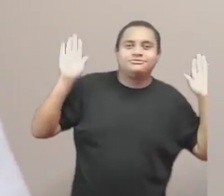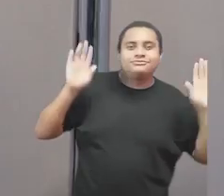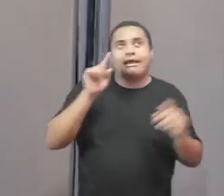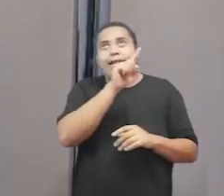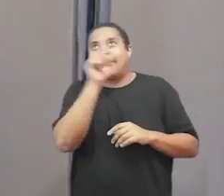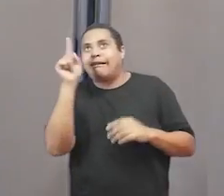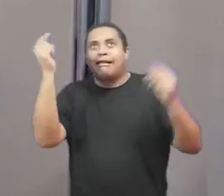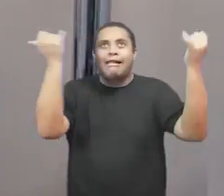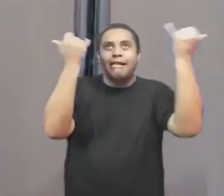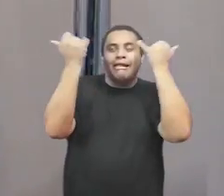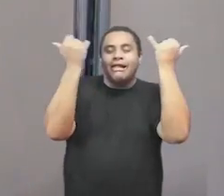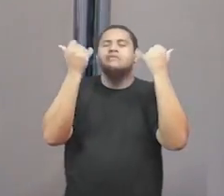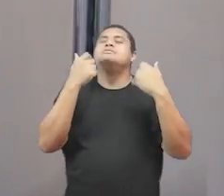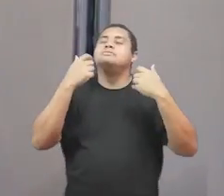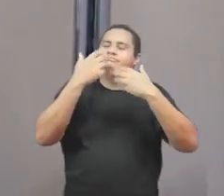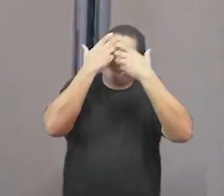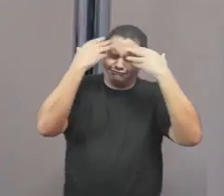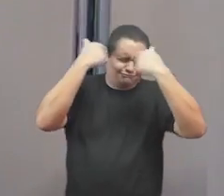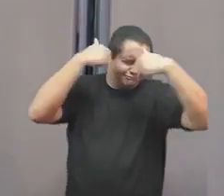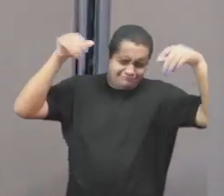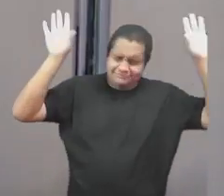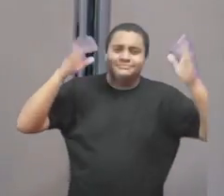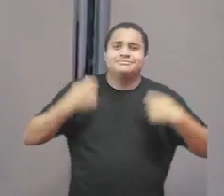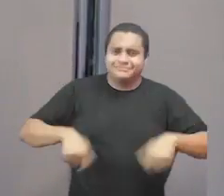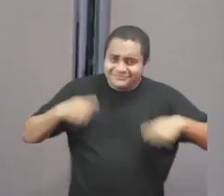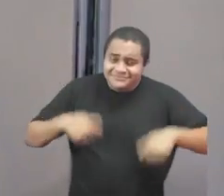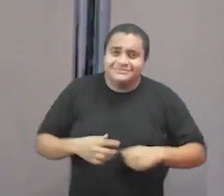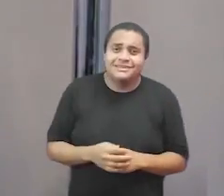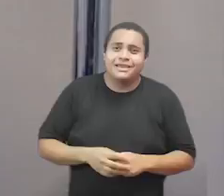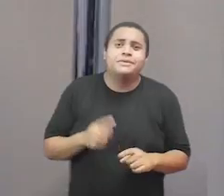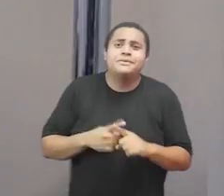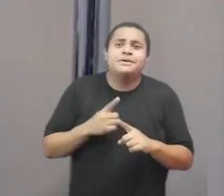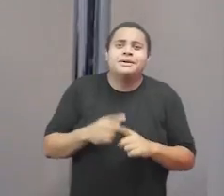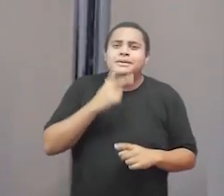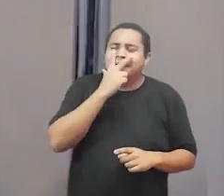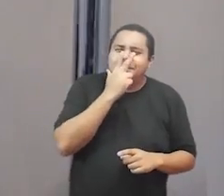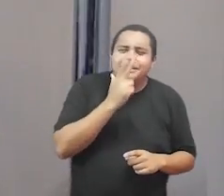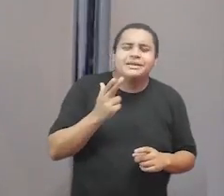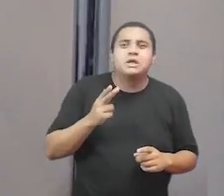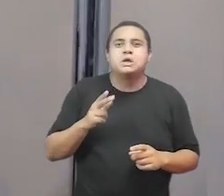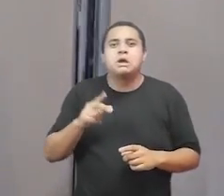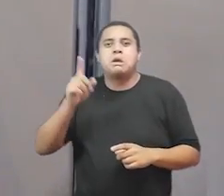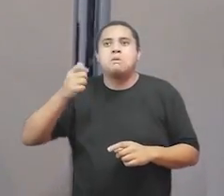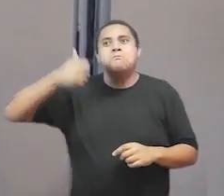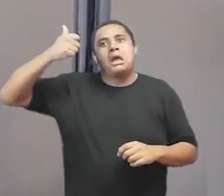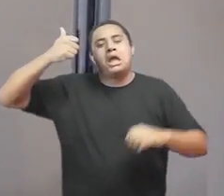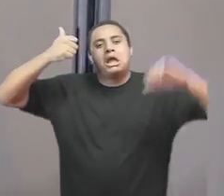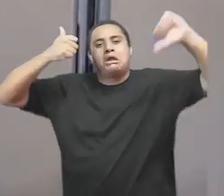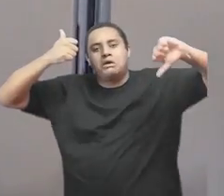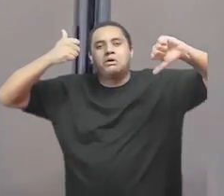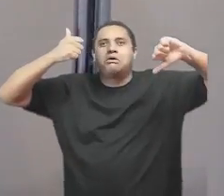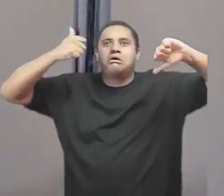devia esquecer. Sabe o que devia esquecer isso? Porque, cara, esse negócio de anjinho e diabinho é uma visão muito maniqueísta do mundo de que bem e